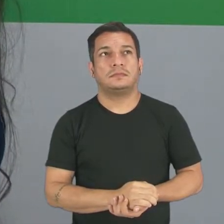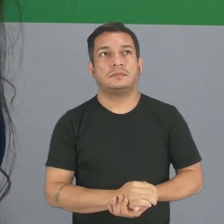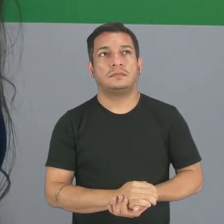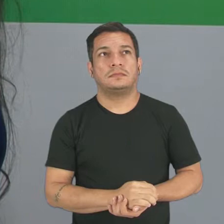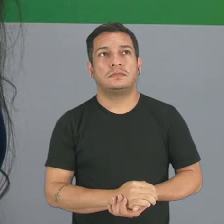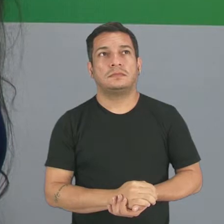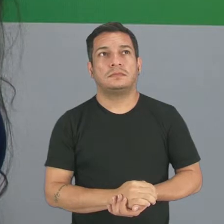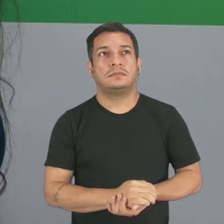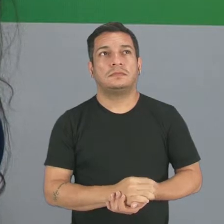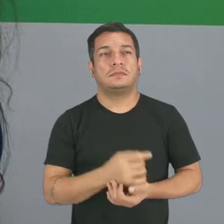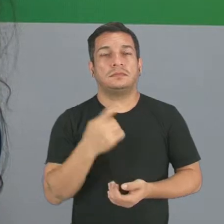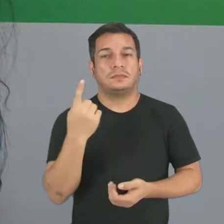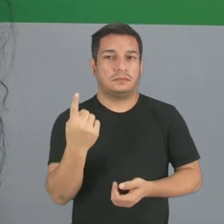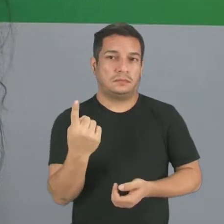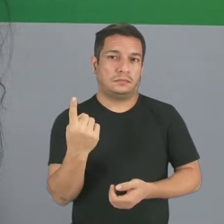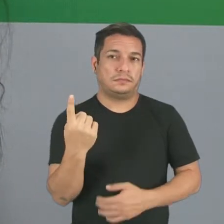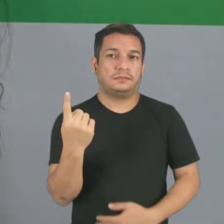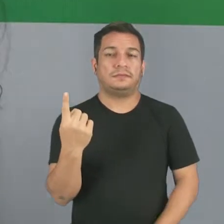1,